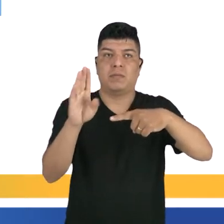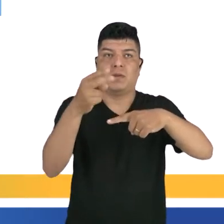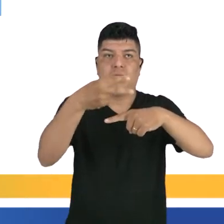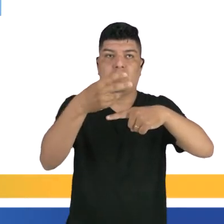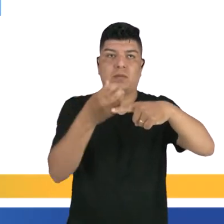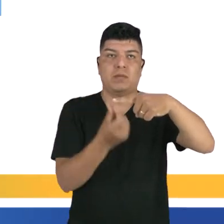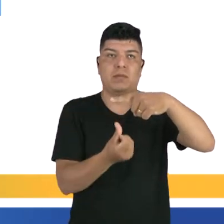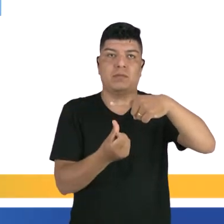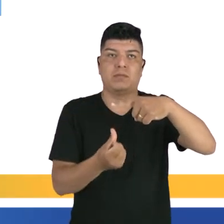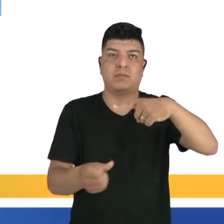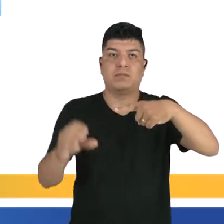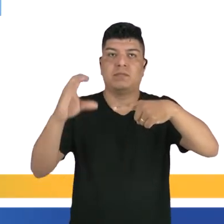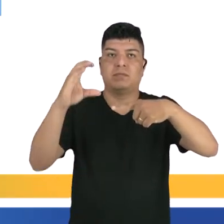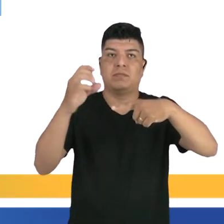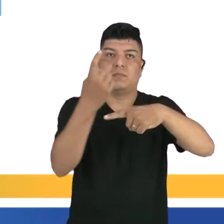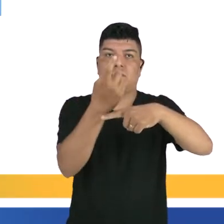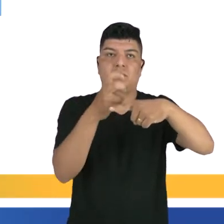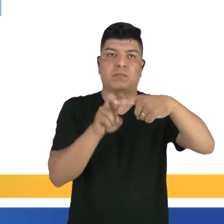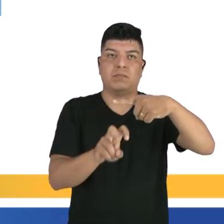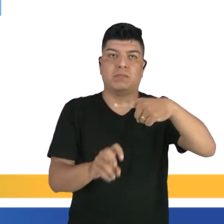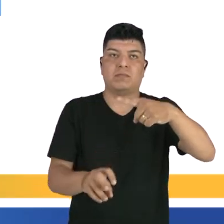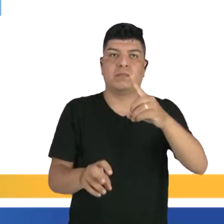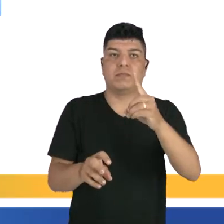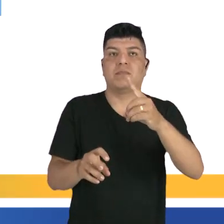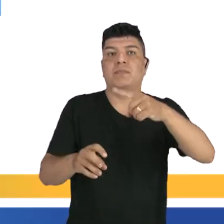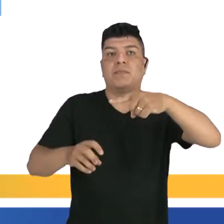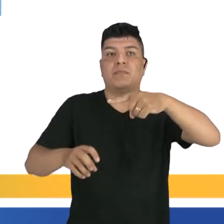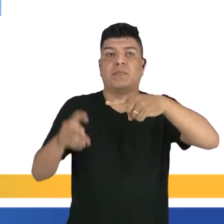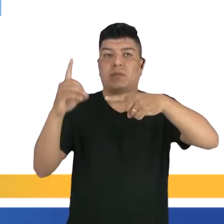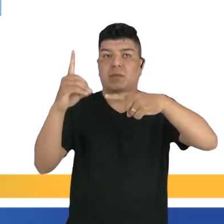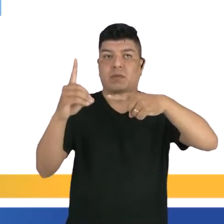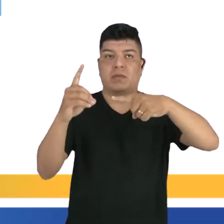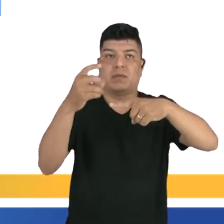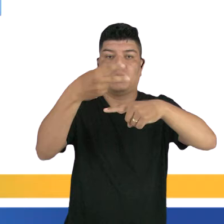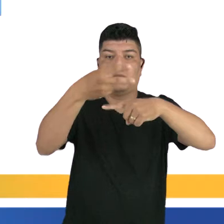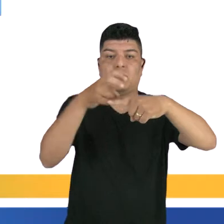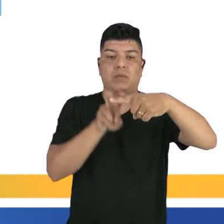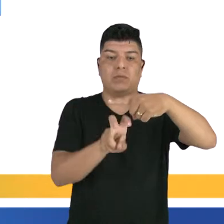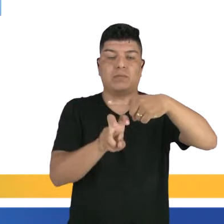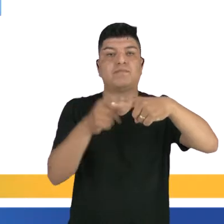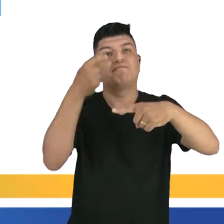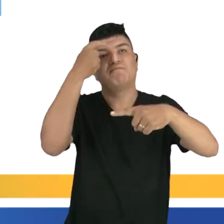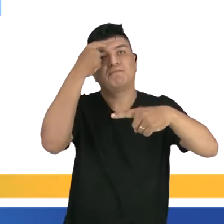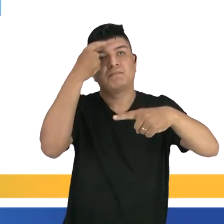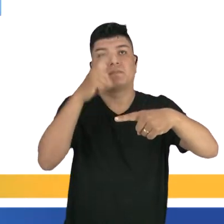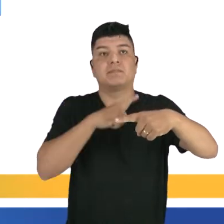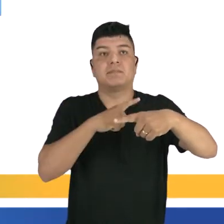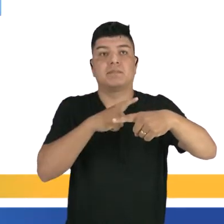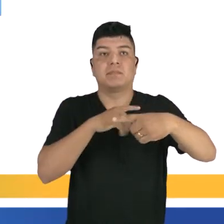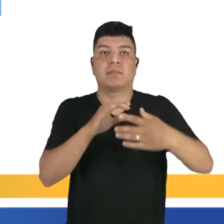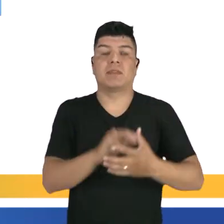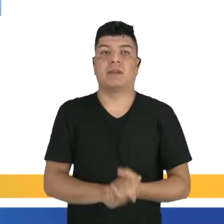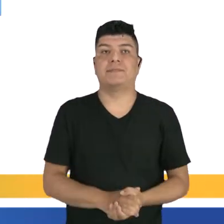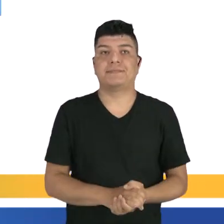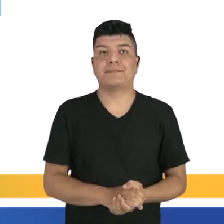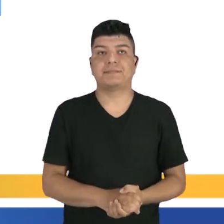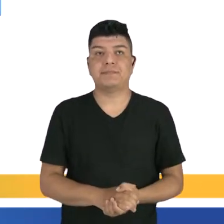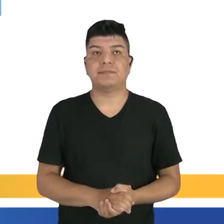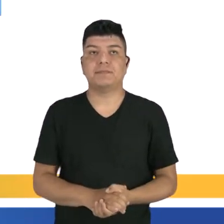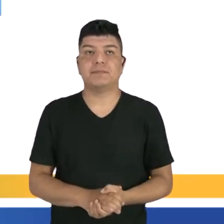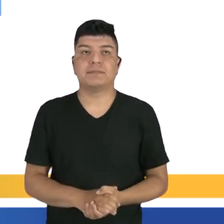letra C 1/5, letra D 2/5. Então, pensando aqui, eu tenho, ó,